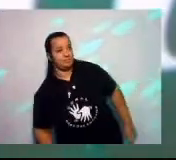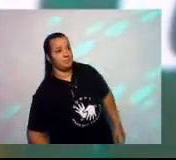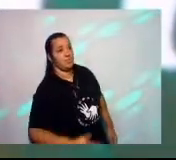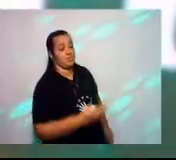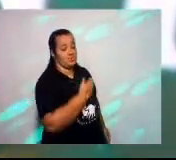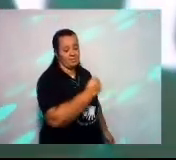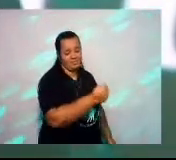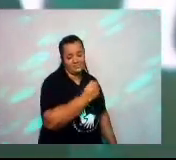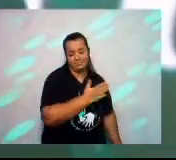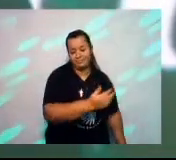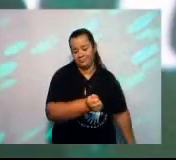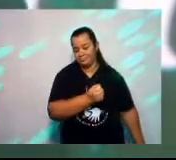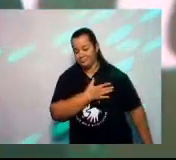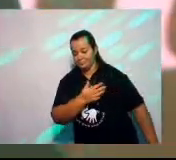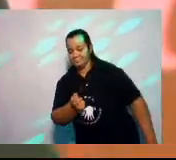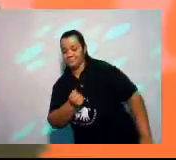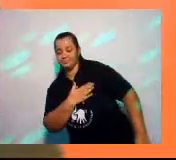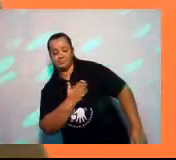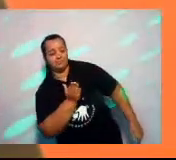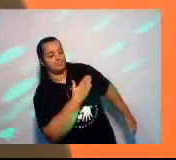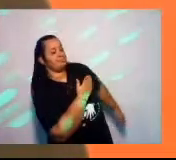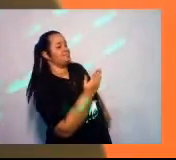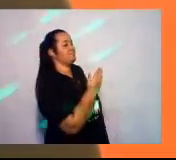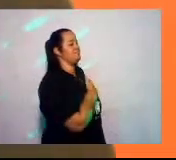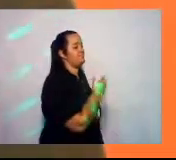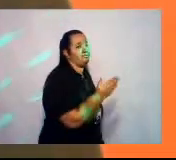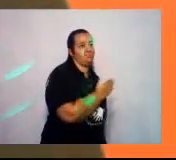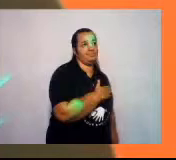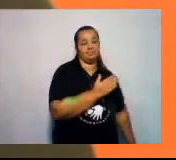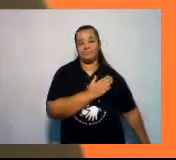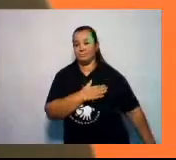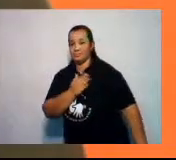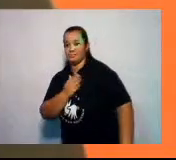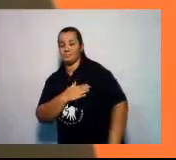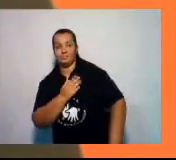calou, mas meu coração entrou no clima.